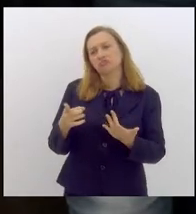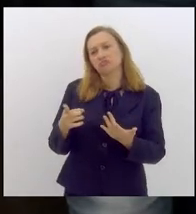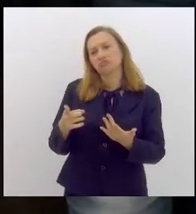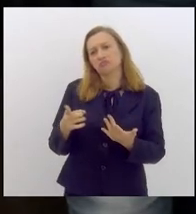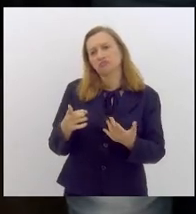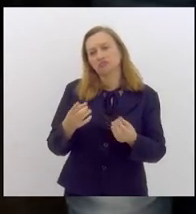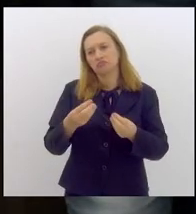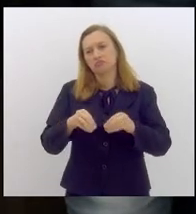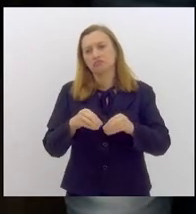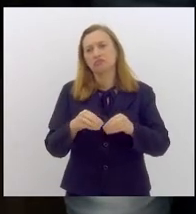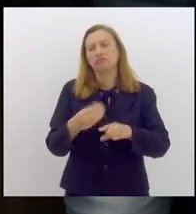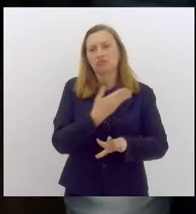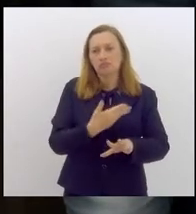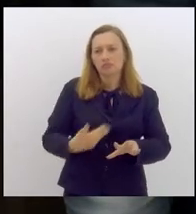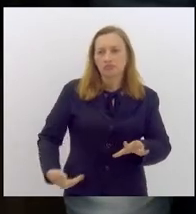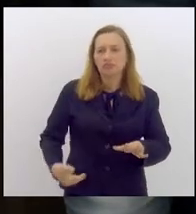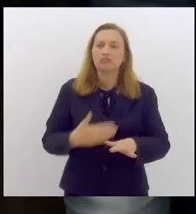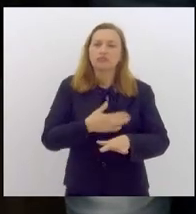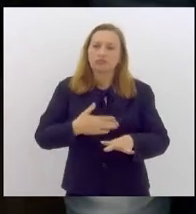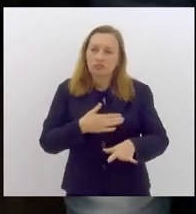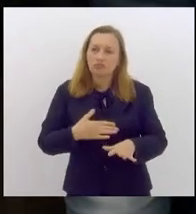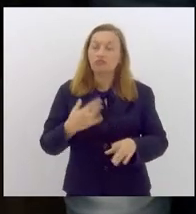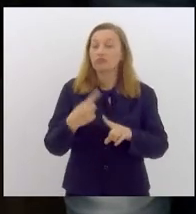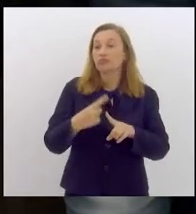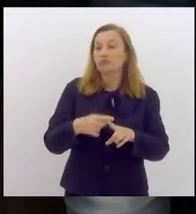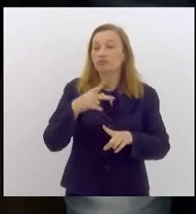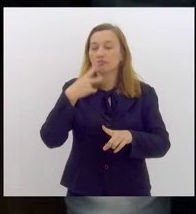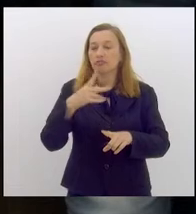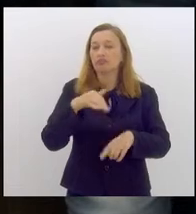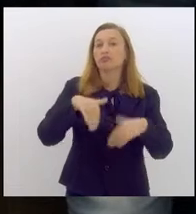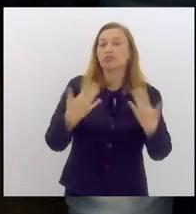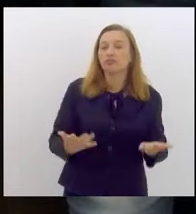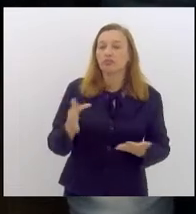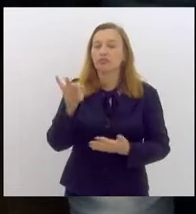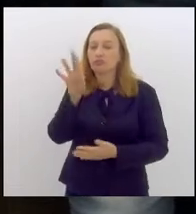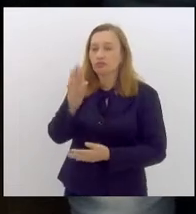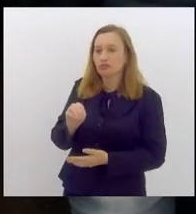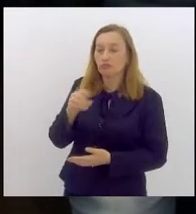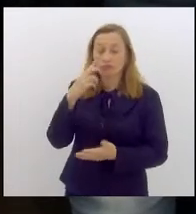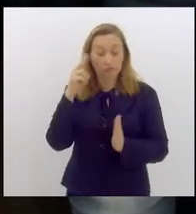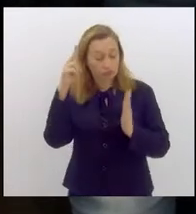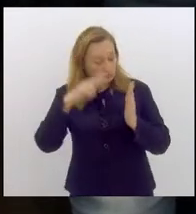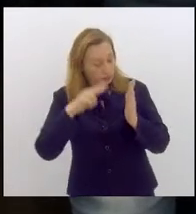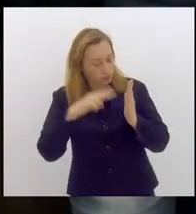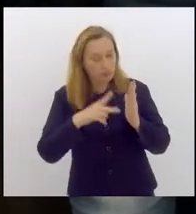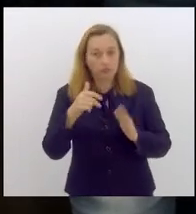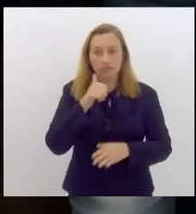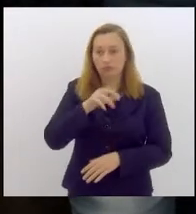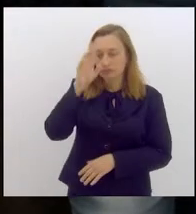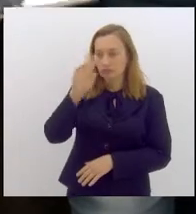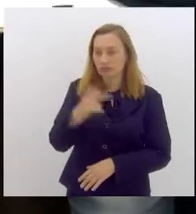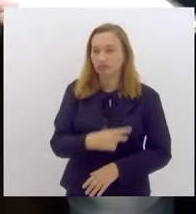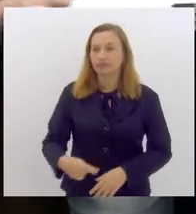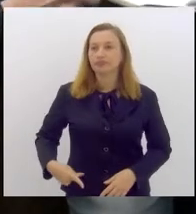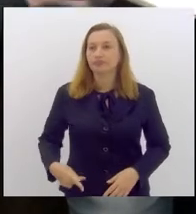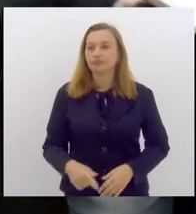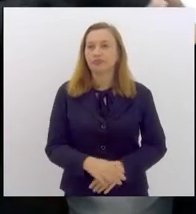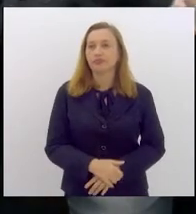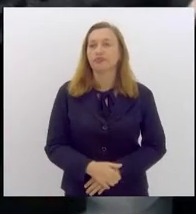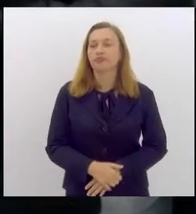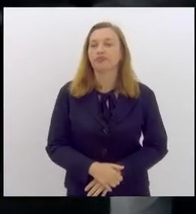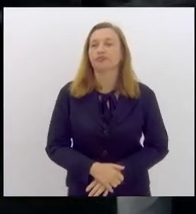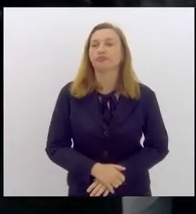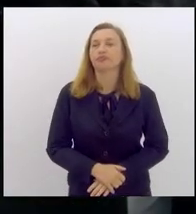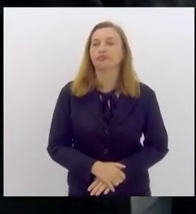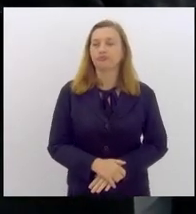governo gostaria dela, porque fala qual é o fundo. Vou até ler aqui para a senhora, senhora presidenta. A emenda é